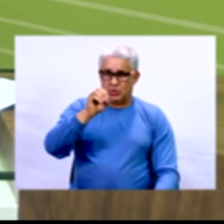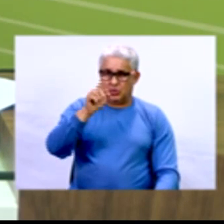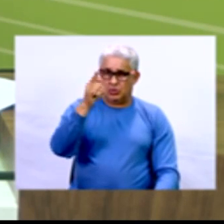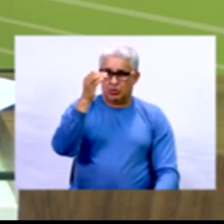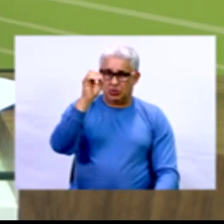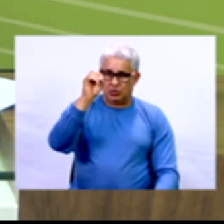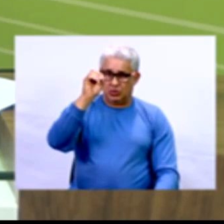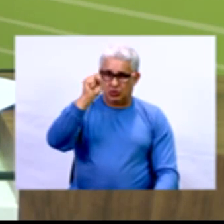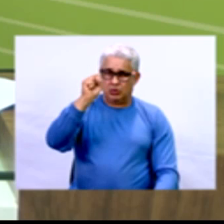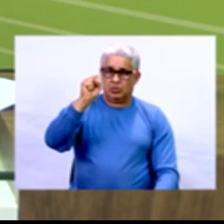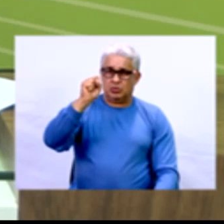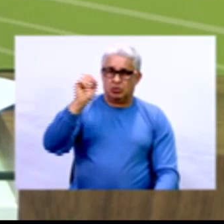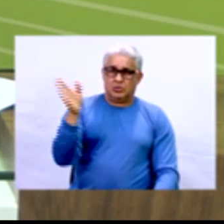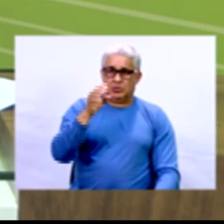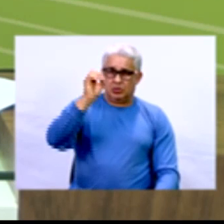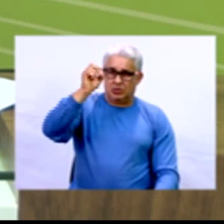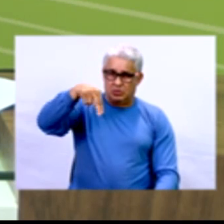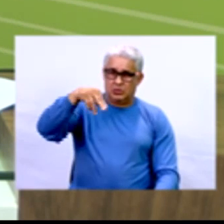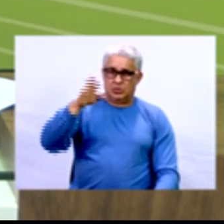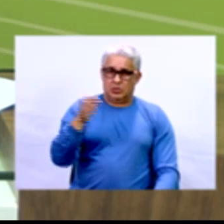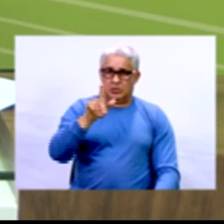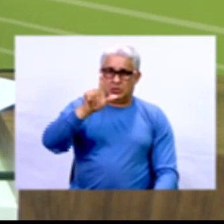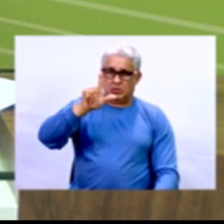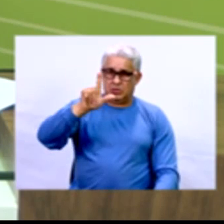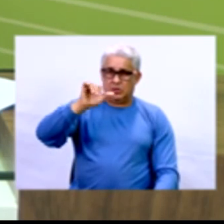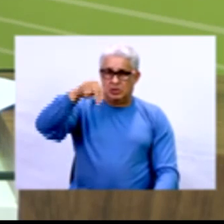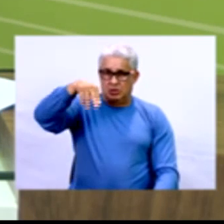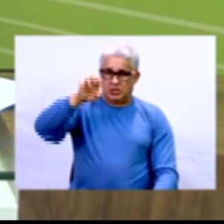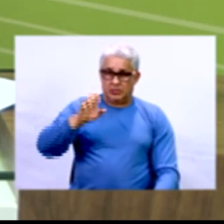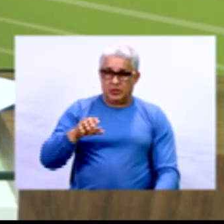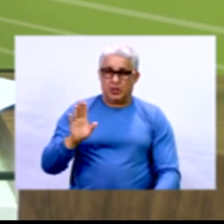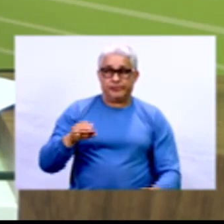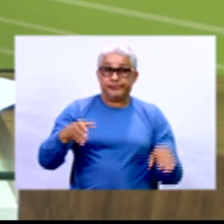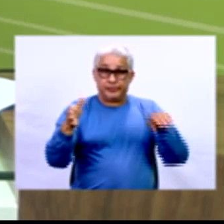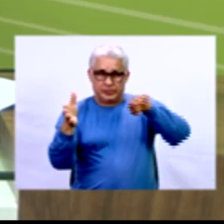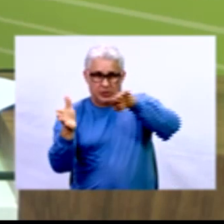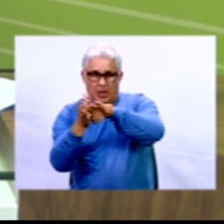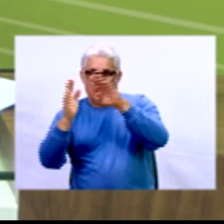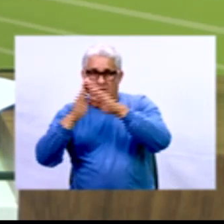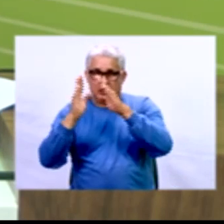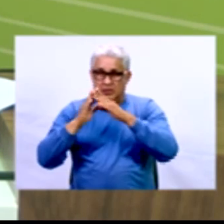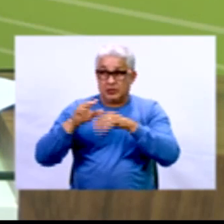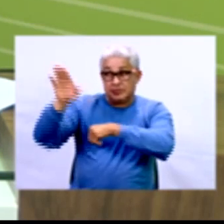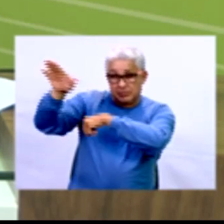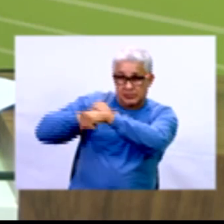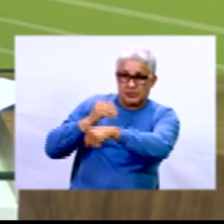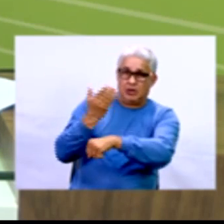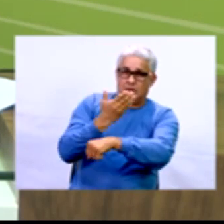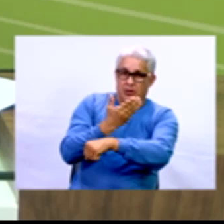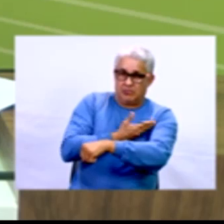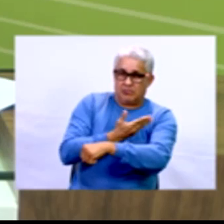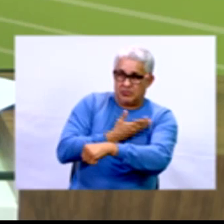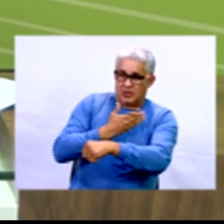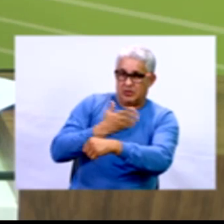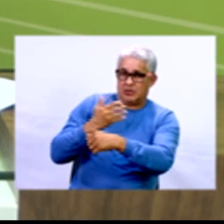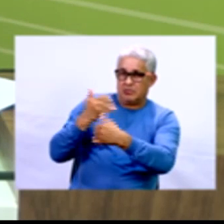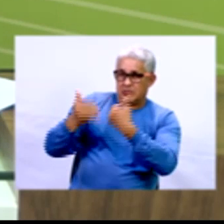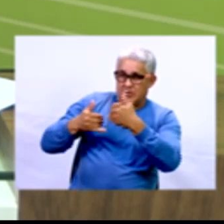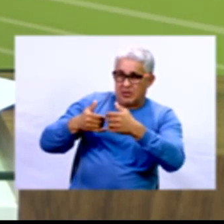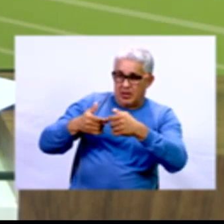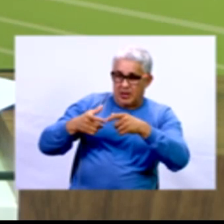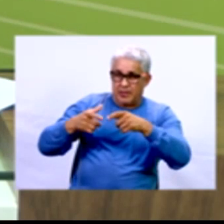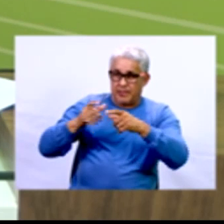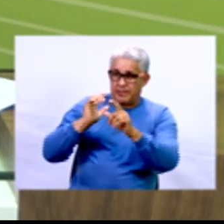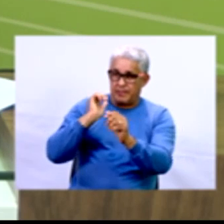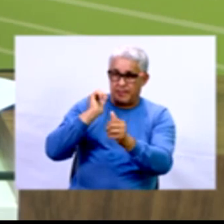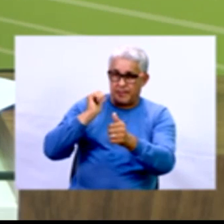citou. Então, daqui a pouco você está em casa e fala, poxa, vou me conectar e vou chamar um amigo para fazer uma interação aqui no joguinho de futebol.